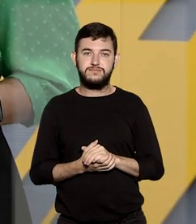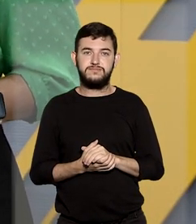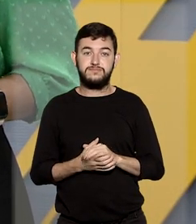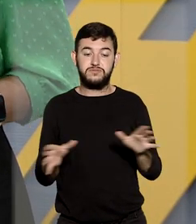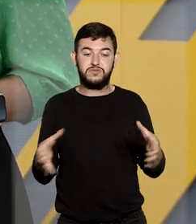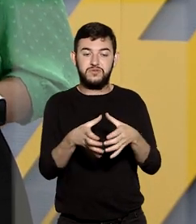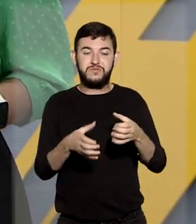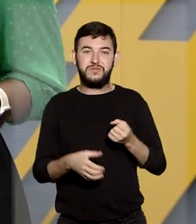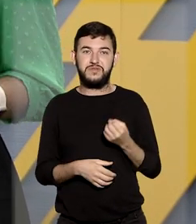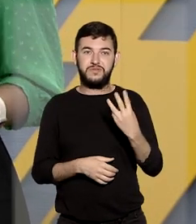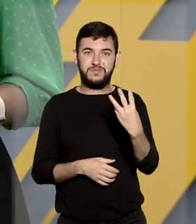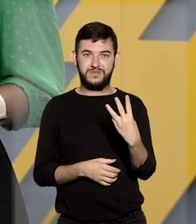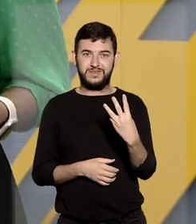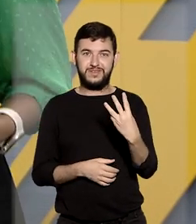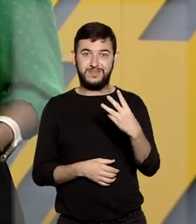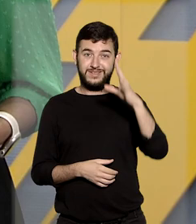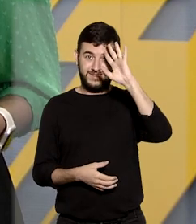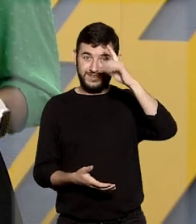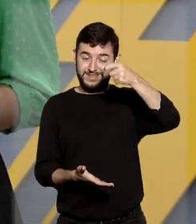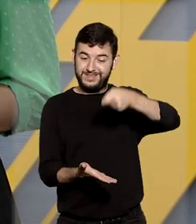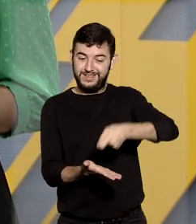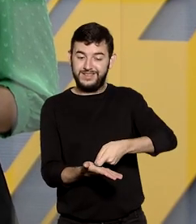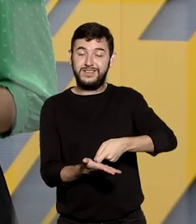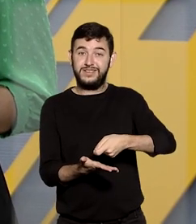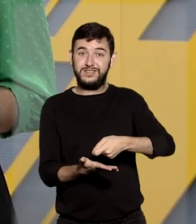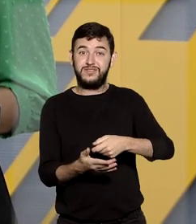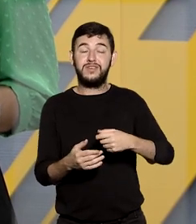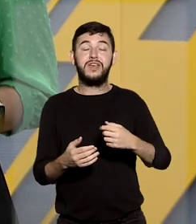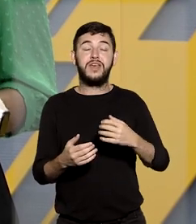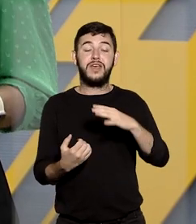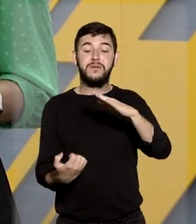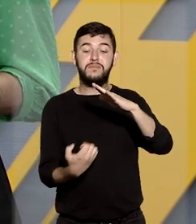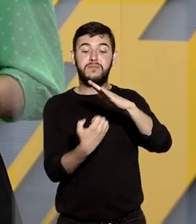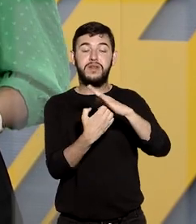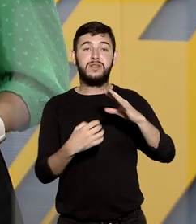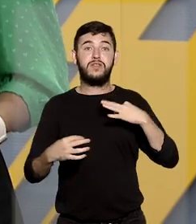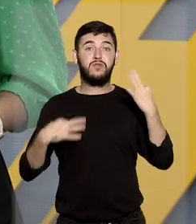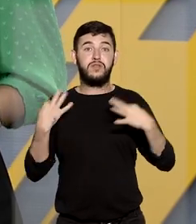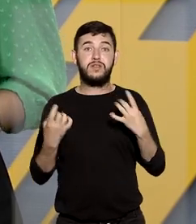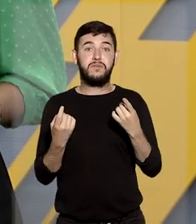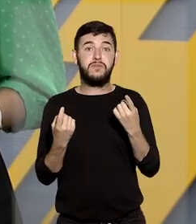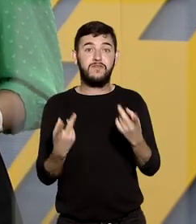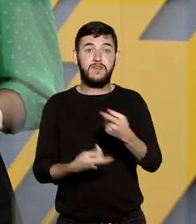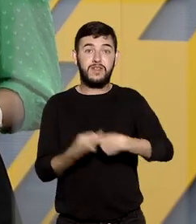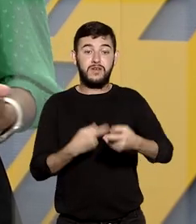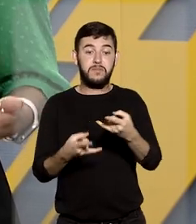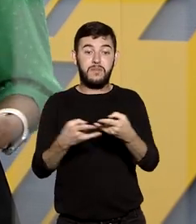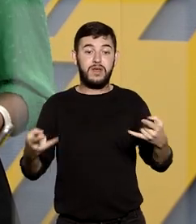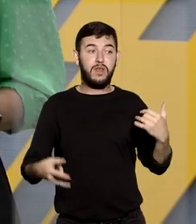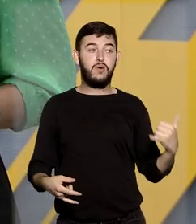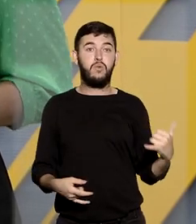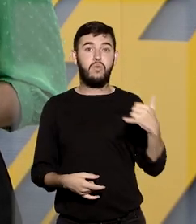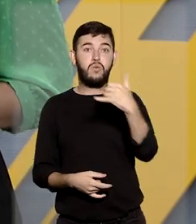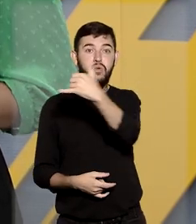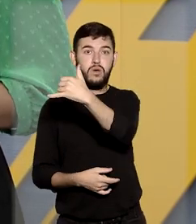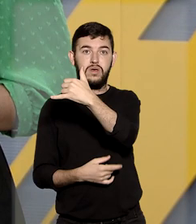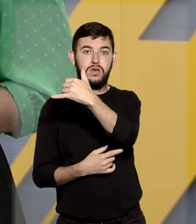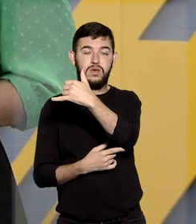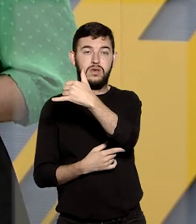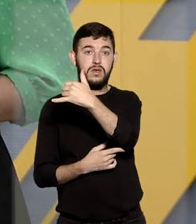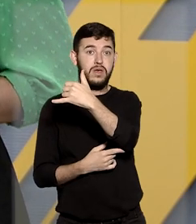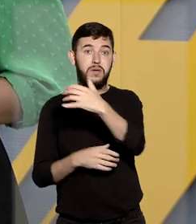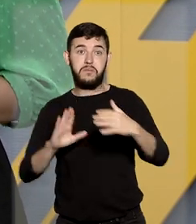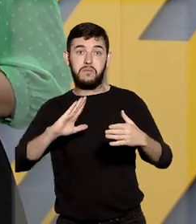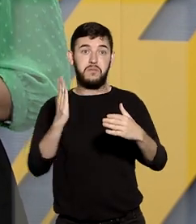Ainda na terceira turma, os ministros decidiram que a empresa de turismo que apenas vendeu passagem aérea não responde em